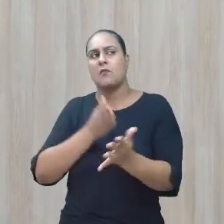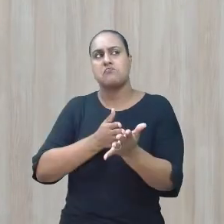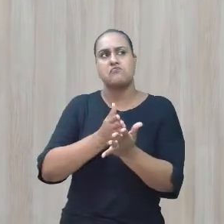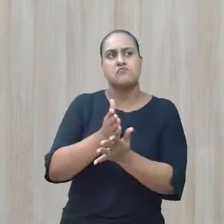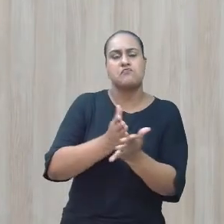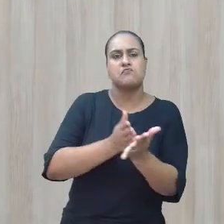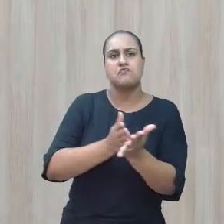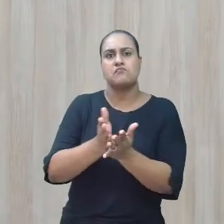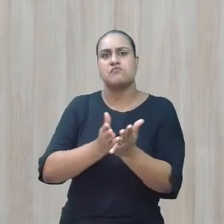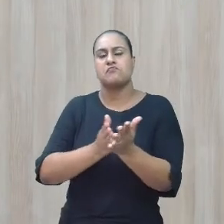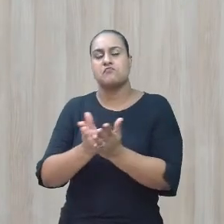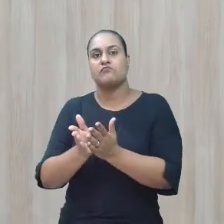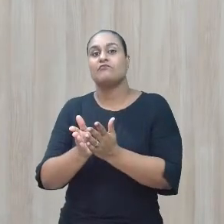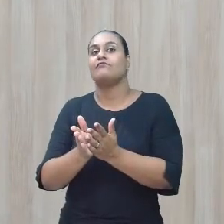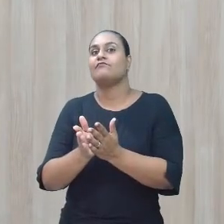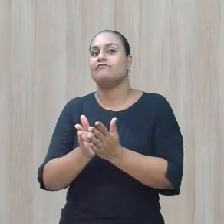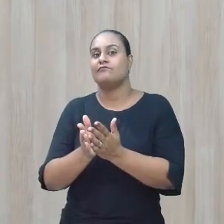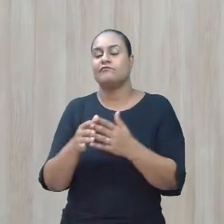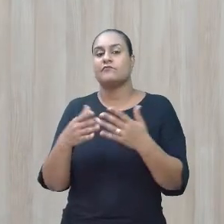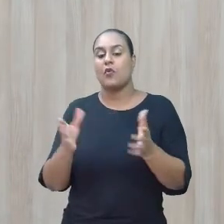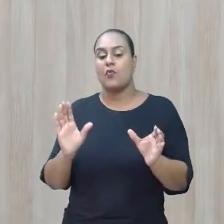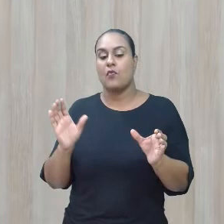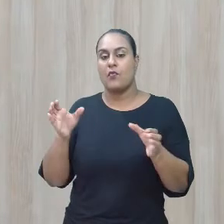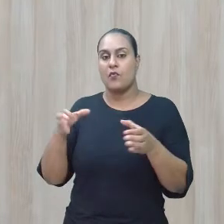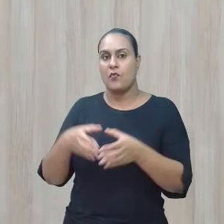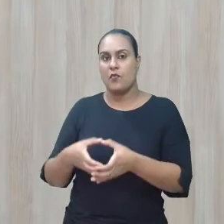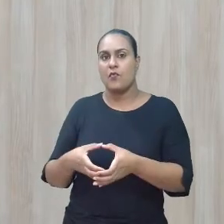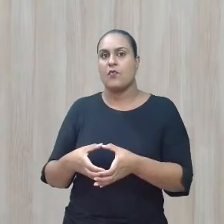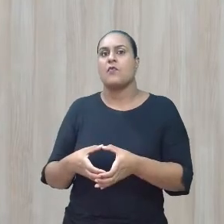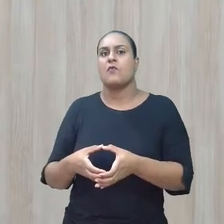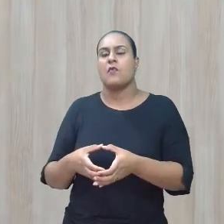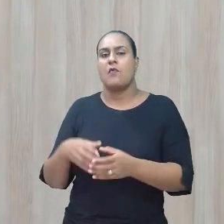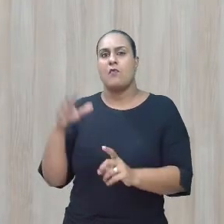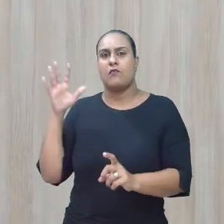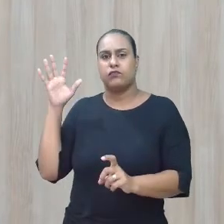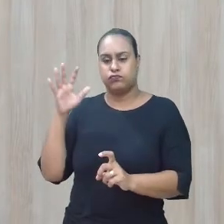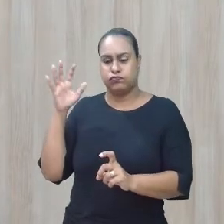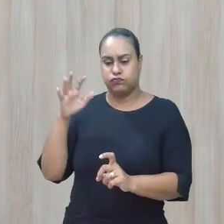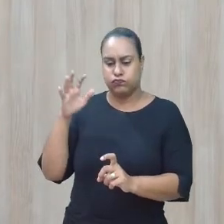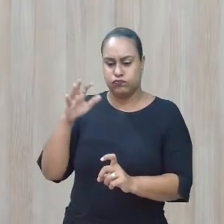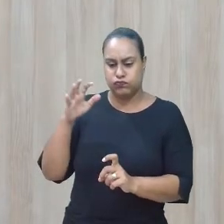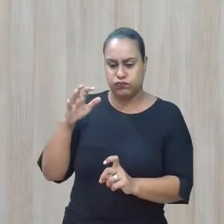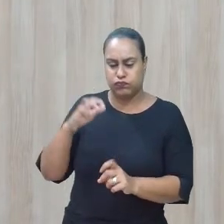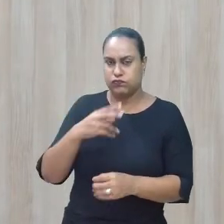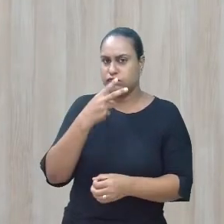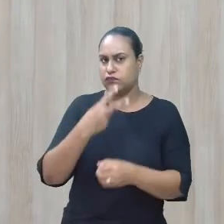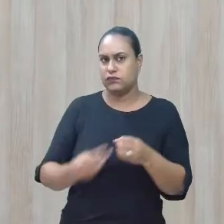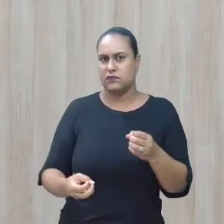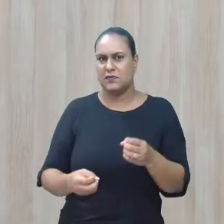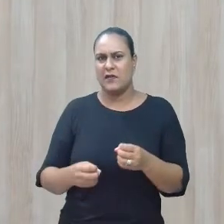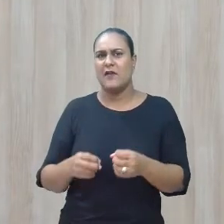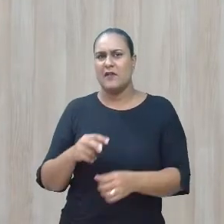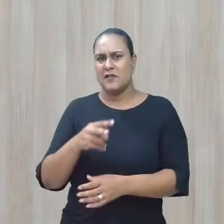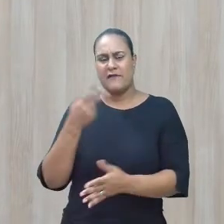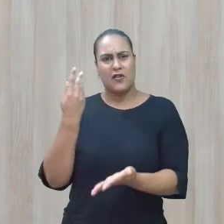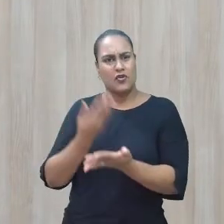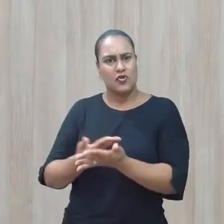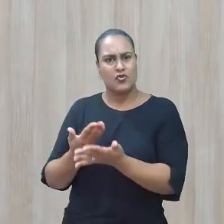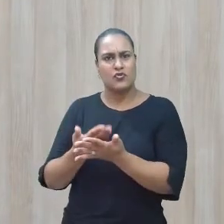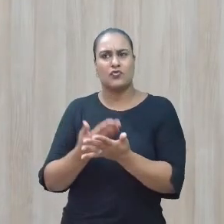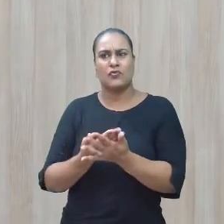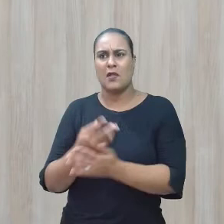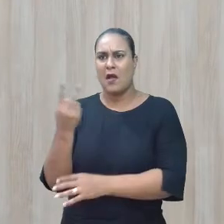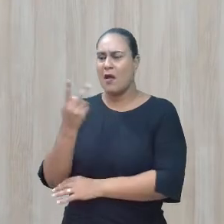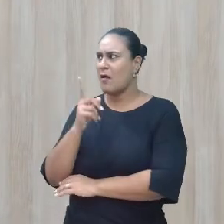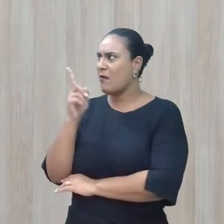querem. Né? Então, esses grupos, gente, vão ser repelidos com muita violência. Se a gente pega a história da cabanagem, da balaiada, a gente vai ver